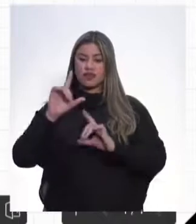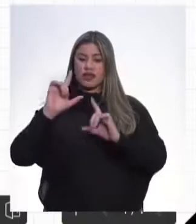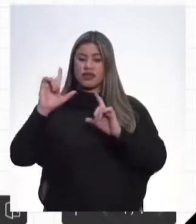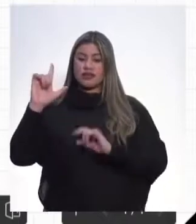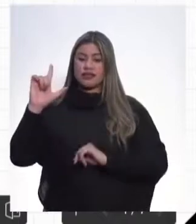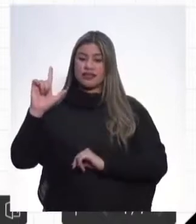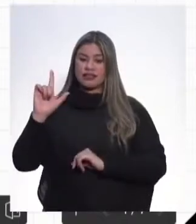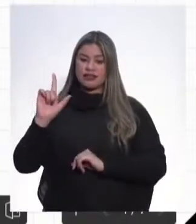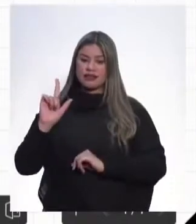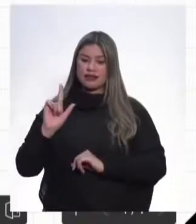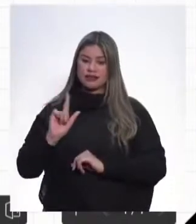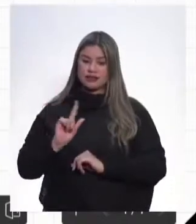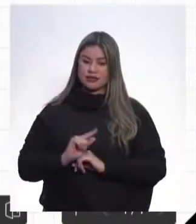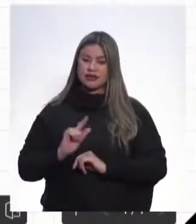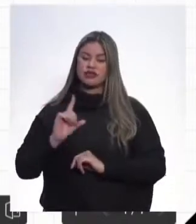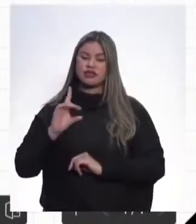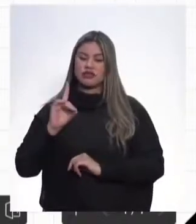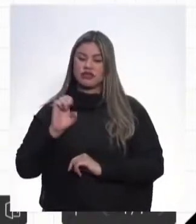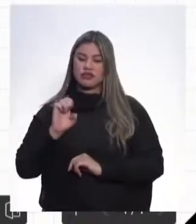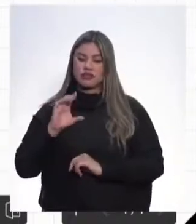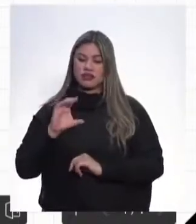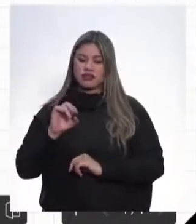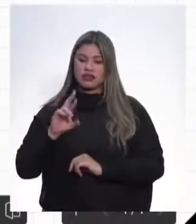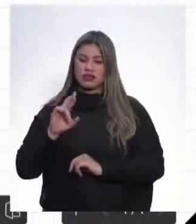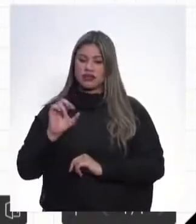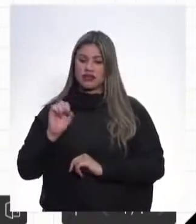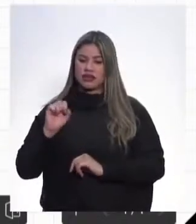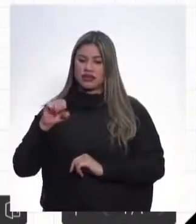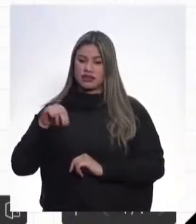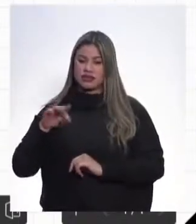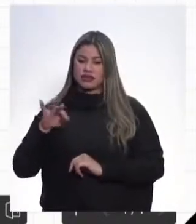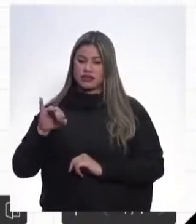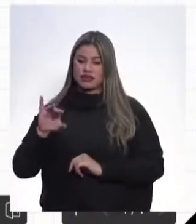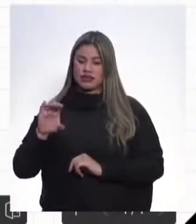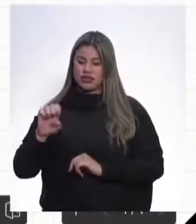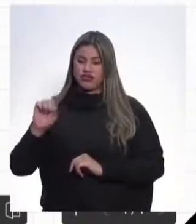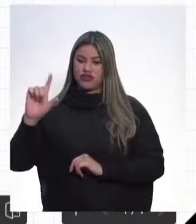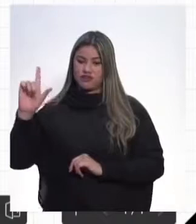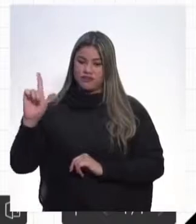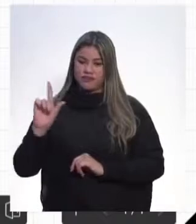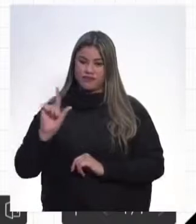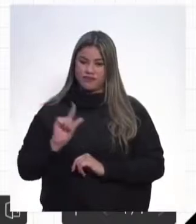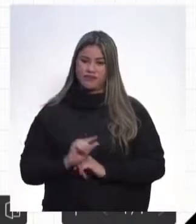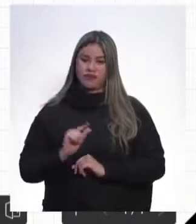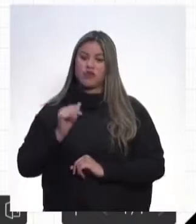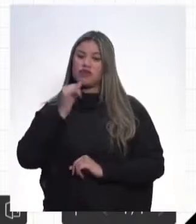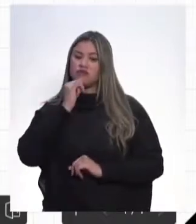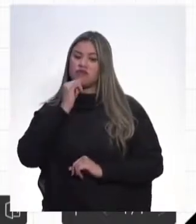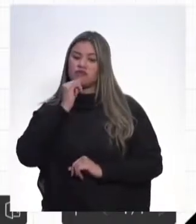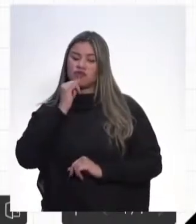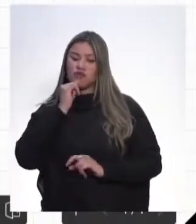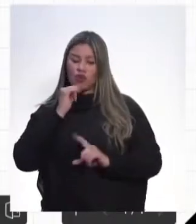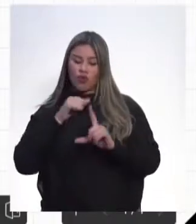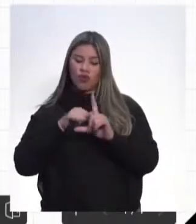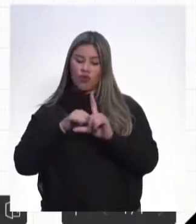decrescente. Ou seja, conforme né, o x está aumentando, o y